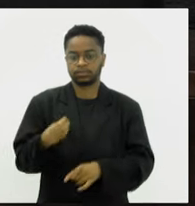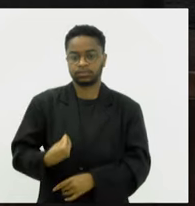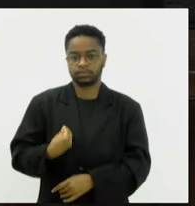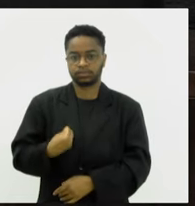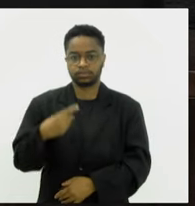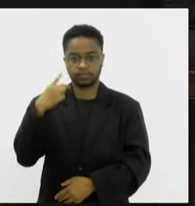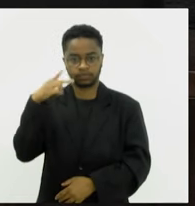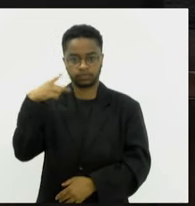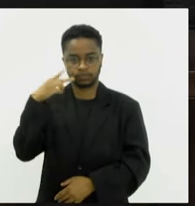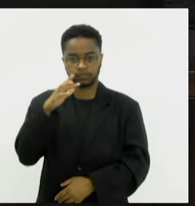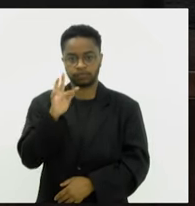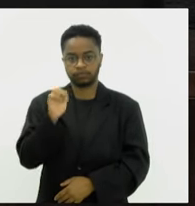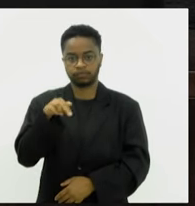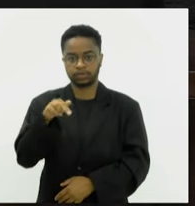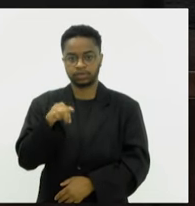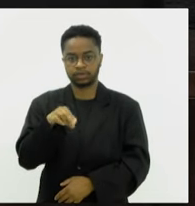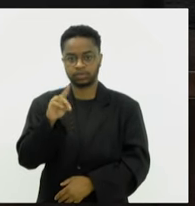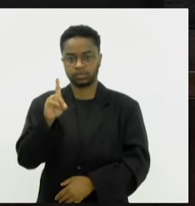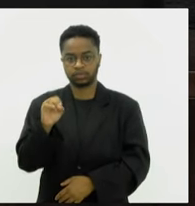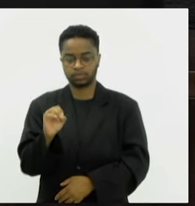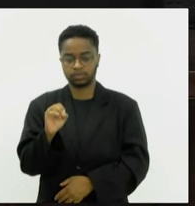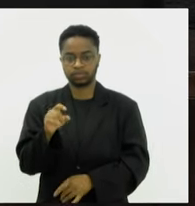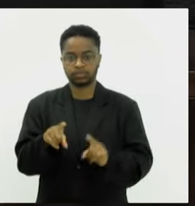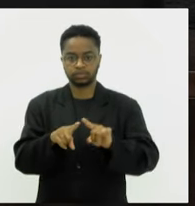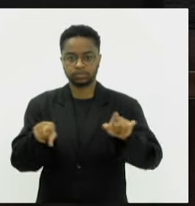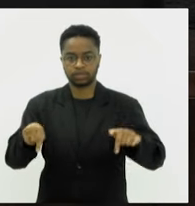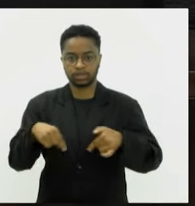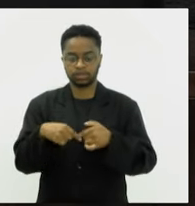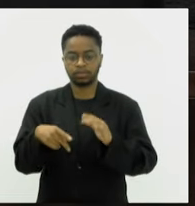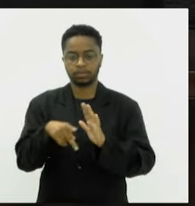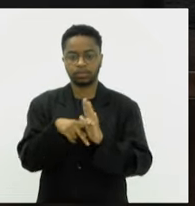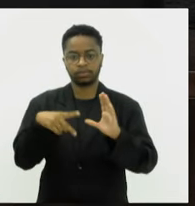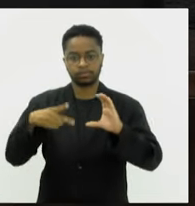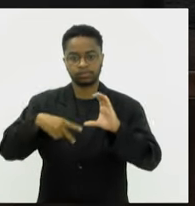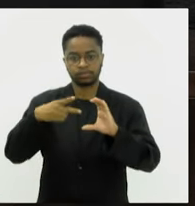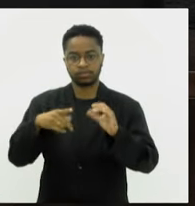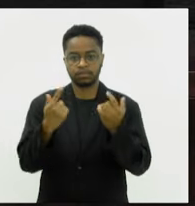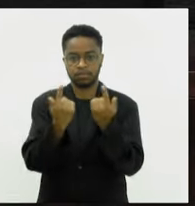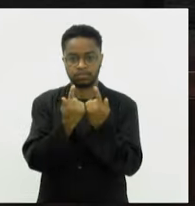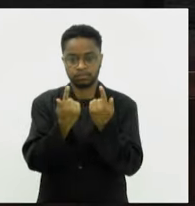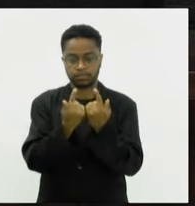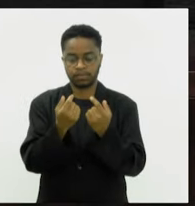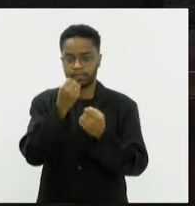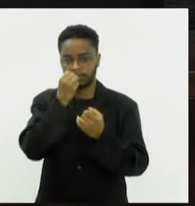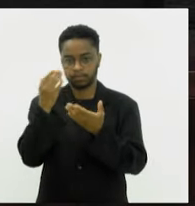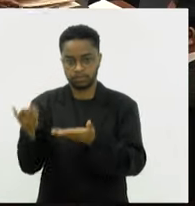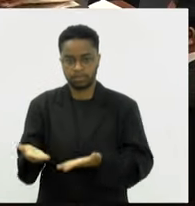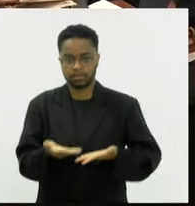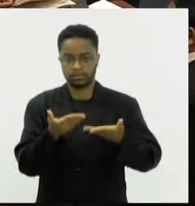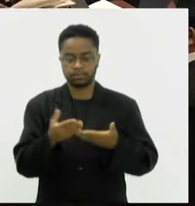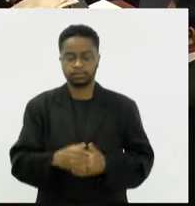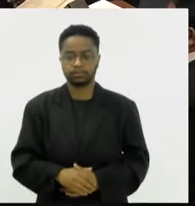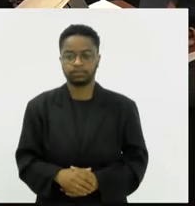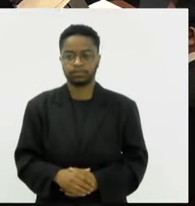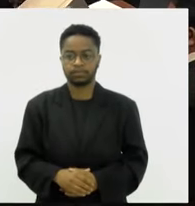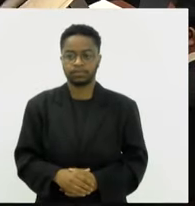do vereador Fernando do Salão, da Câmara Municipal de Magé. Seja muito bem-vindo.